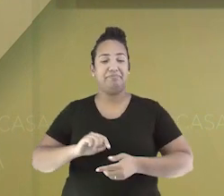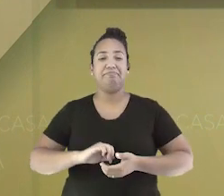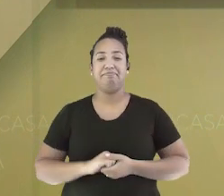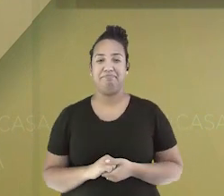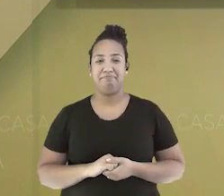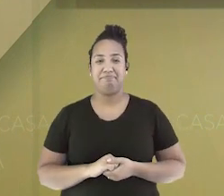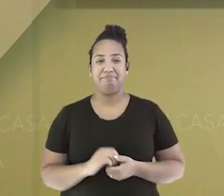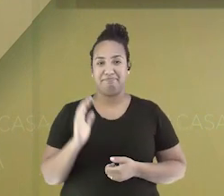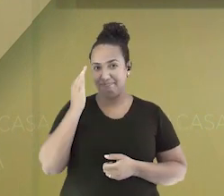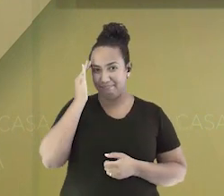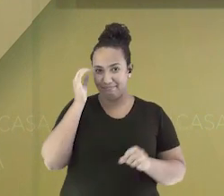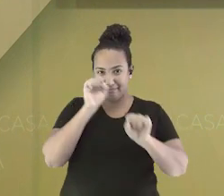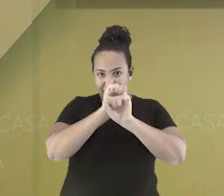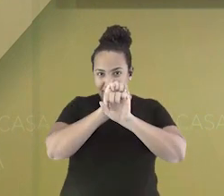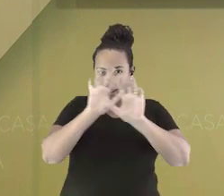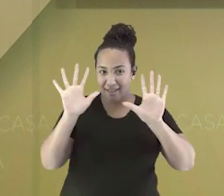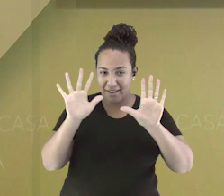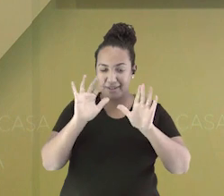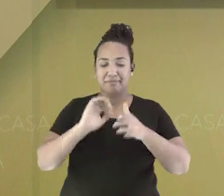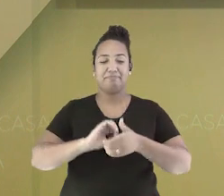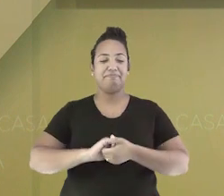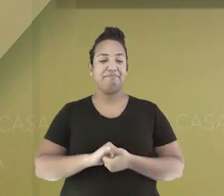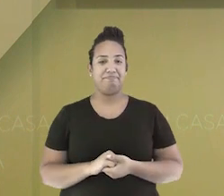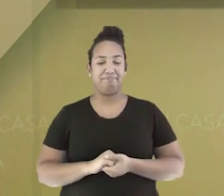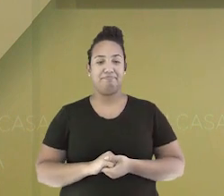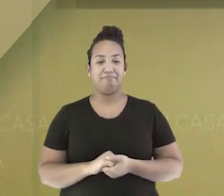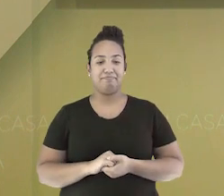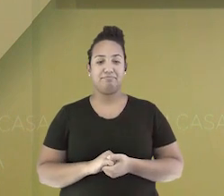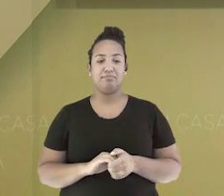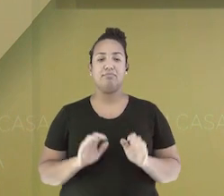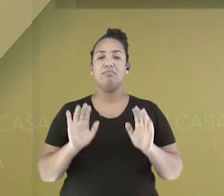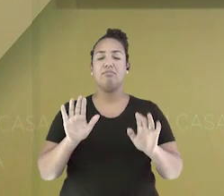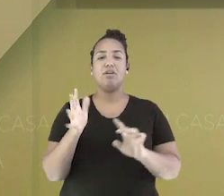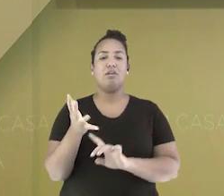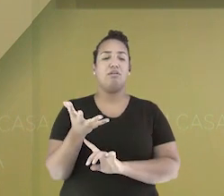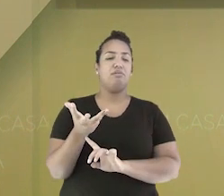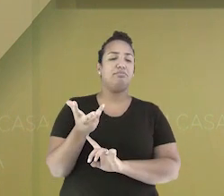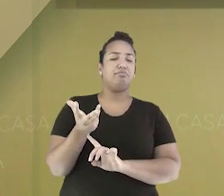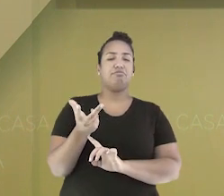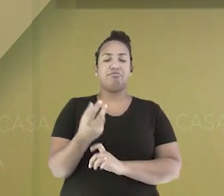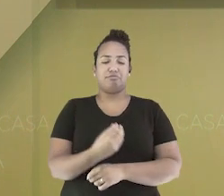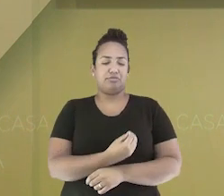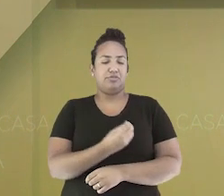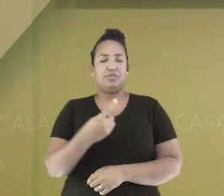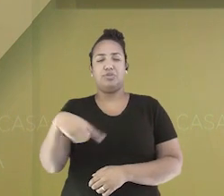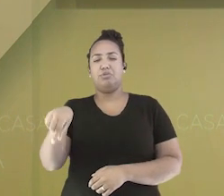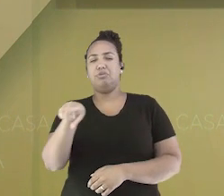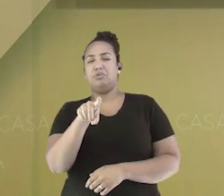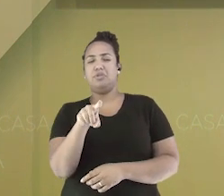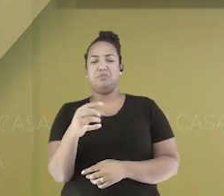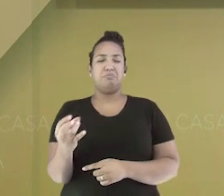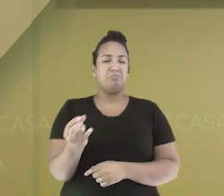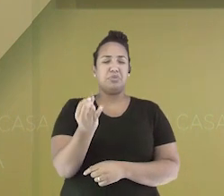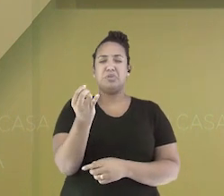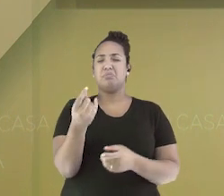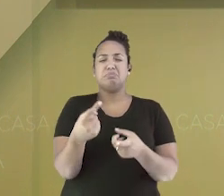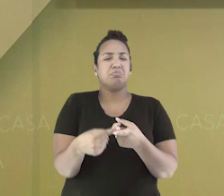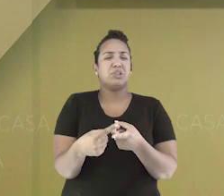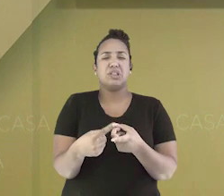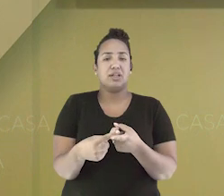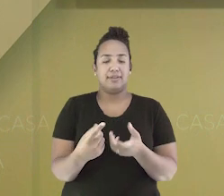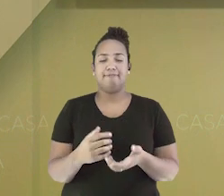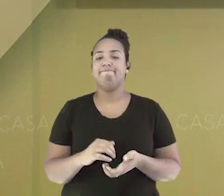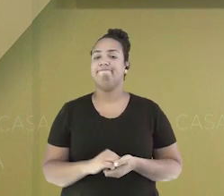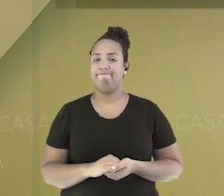for. Conseguimos compreender o que é arte? Mas para que serve a arte nas nossas vidas? Qual a